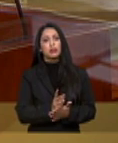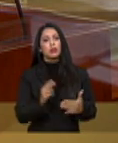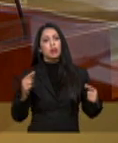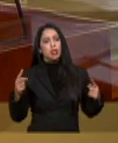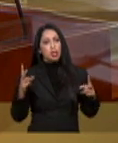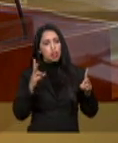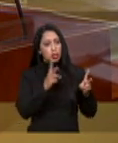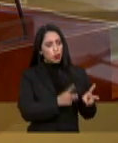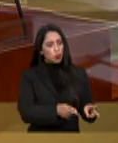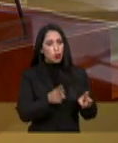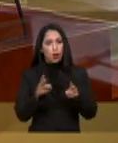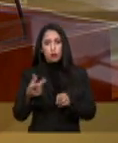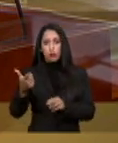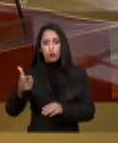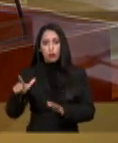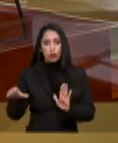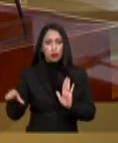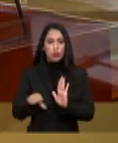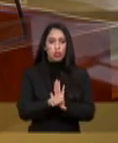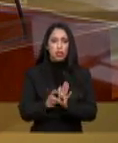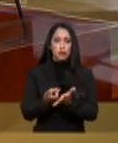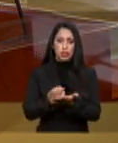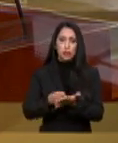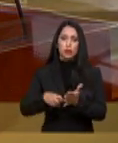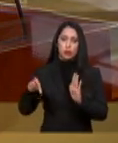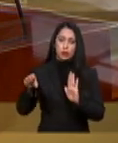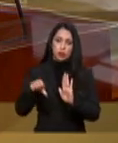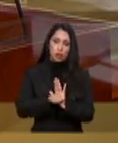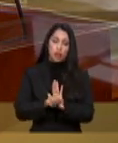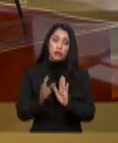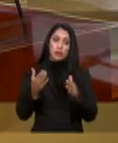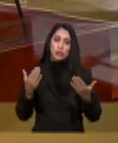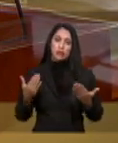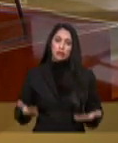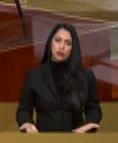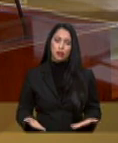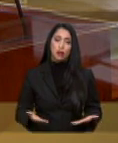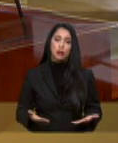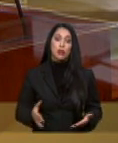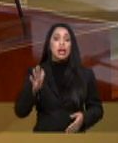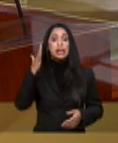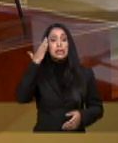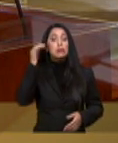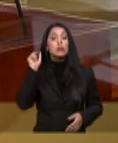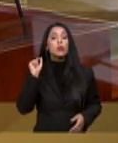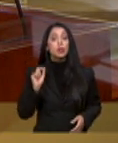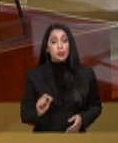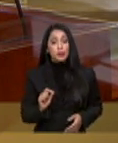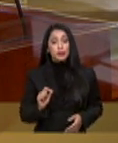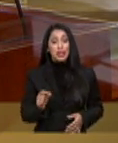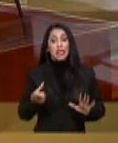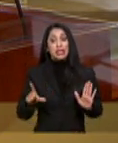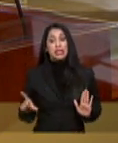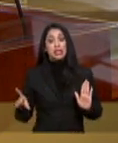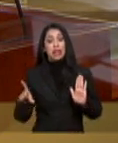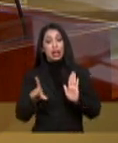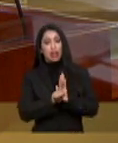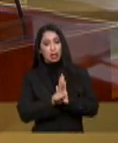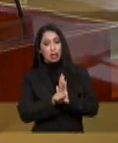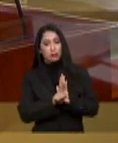conferido para os outros crimes, né, tributários? Então, na verdade, aqui resta saber se o legislador, né,